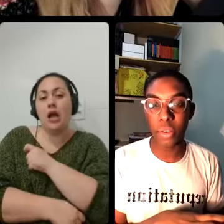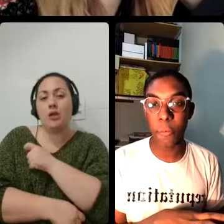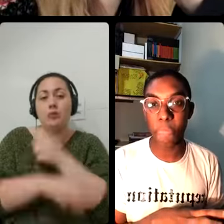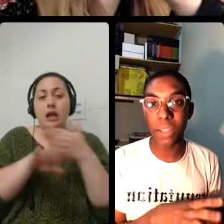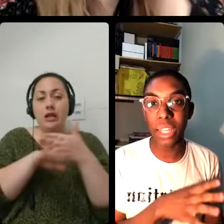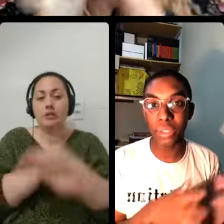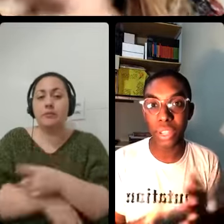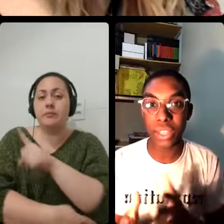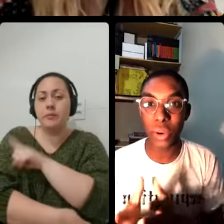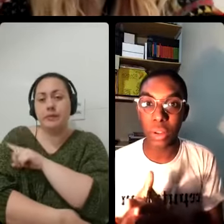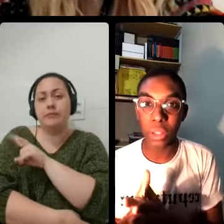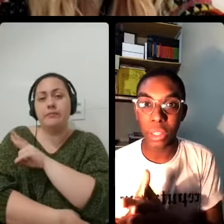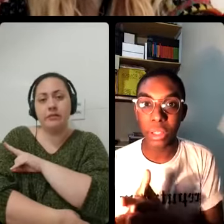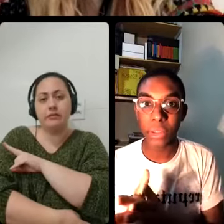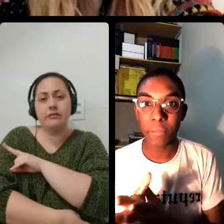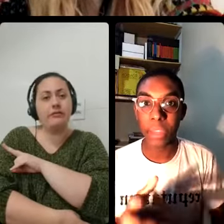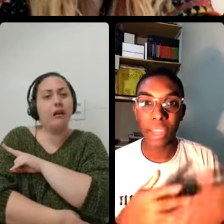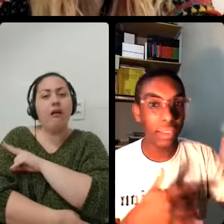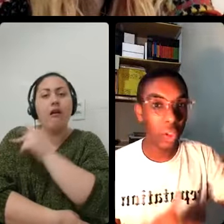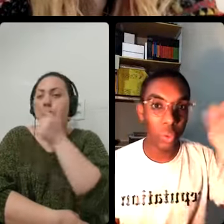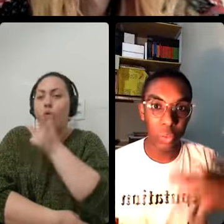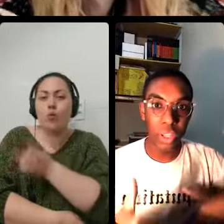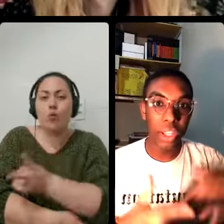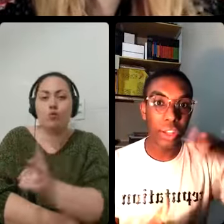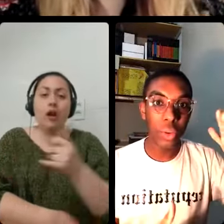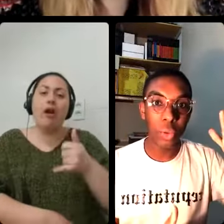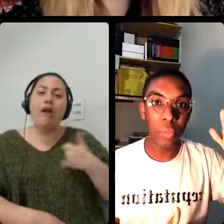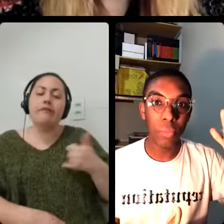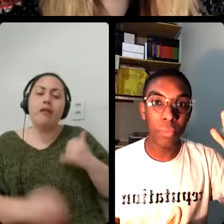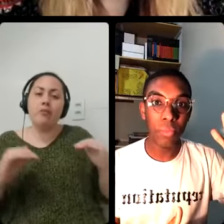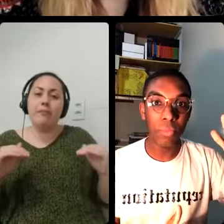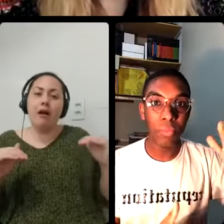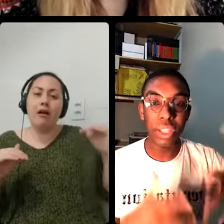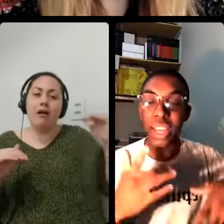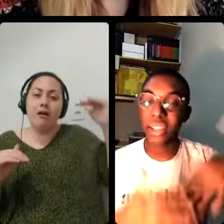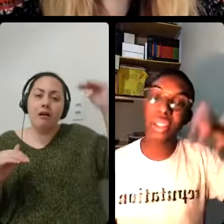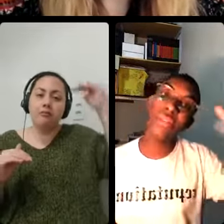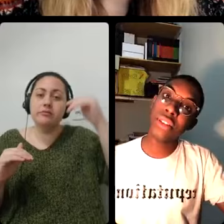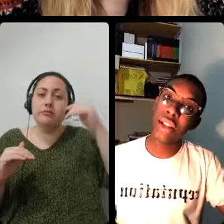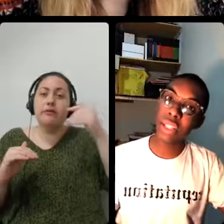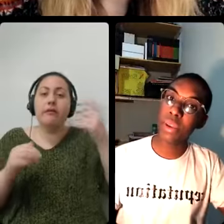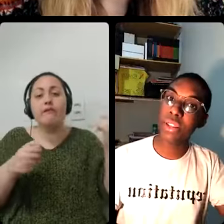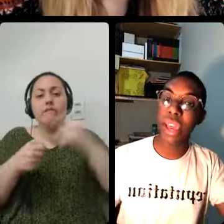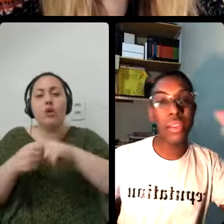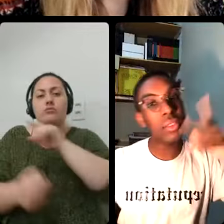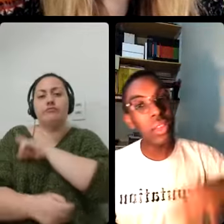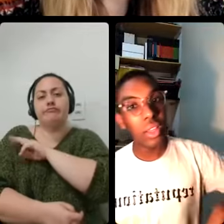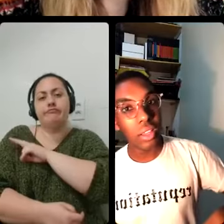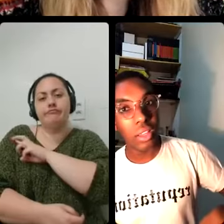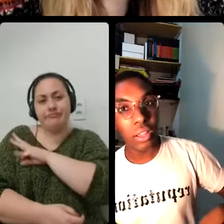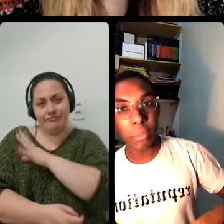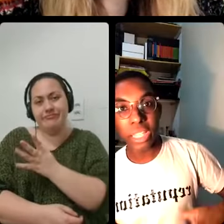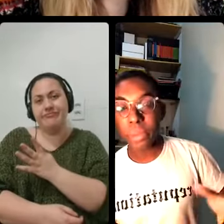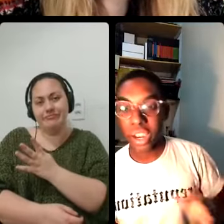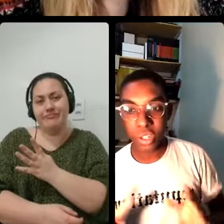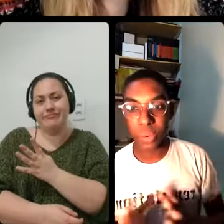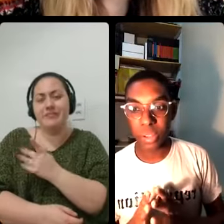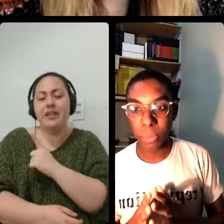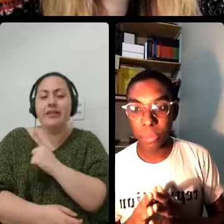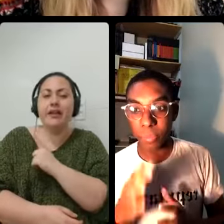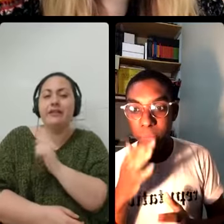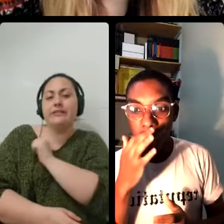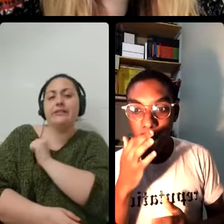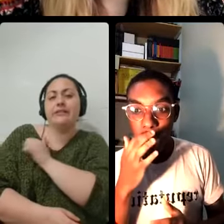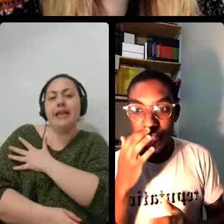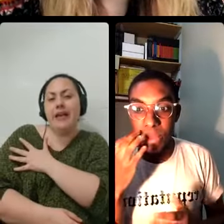eles, entendeu? Dentro da escola, né? Então, com idades avançadas para séries mais baixas, por